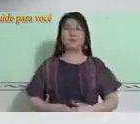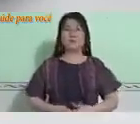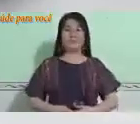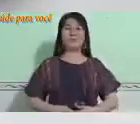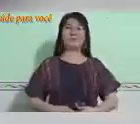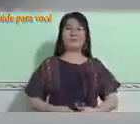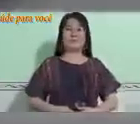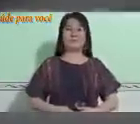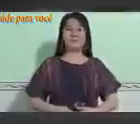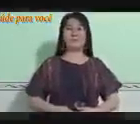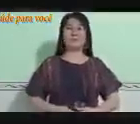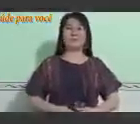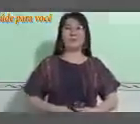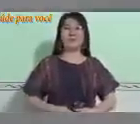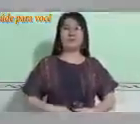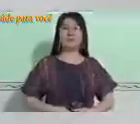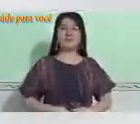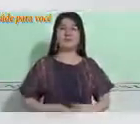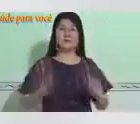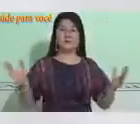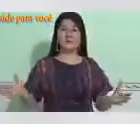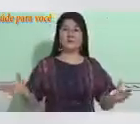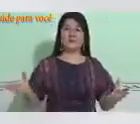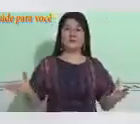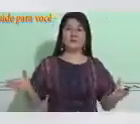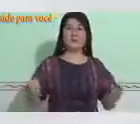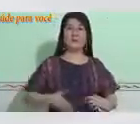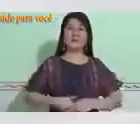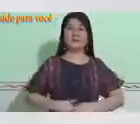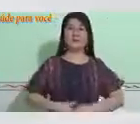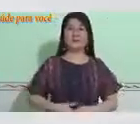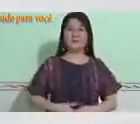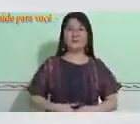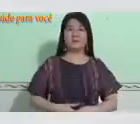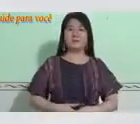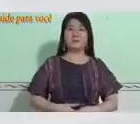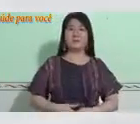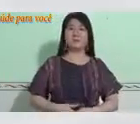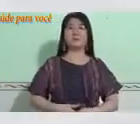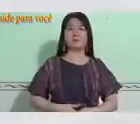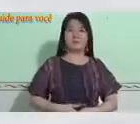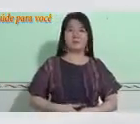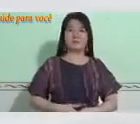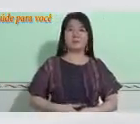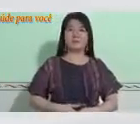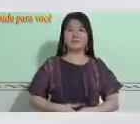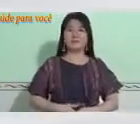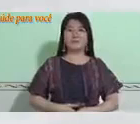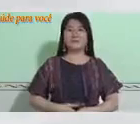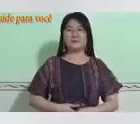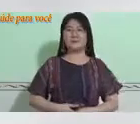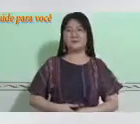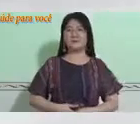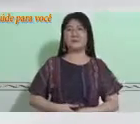esperado, deve-se consumir o chá diariamente e respeitar todas as orientações do fitoterapeuta para que os sintomas sejam